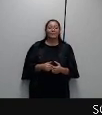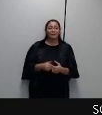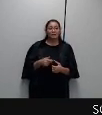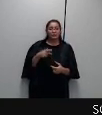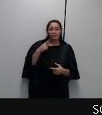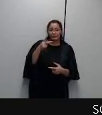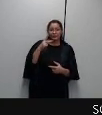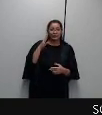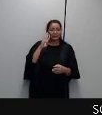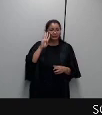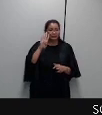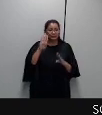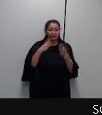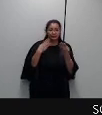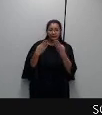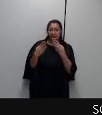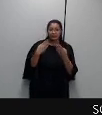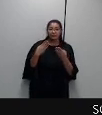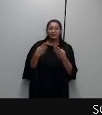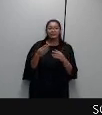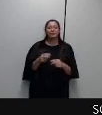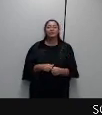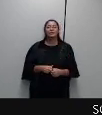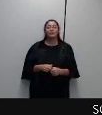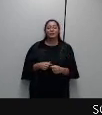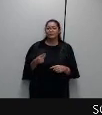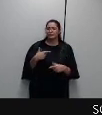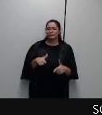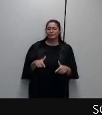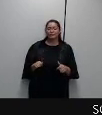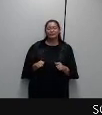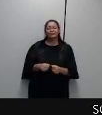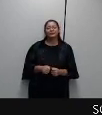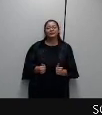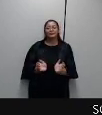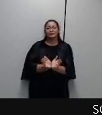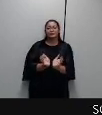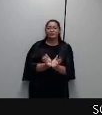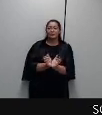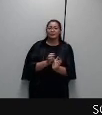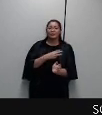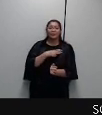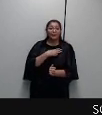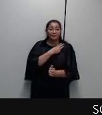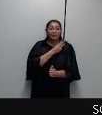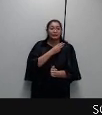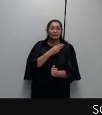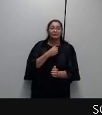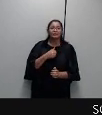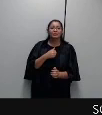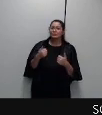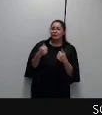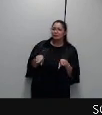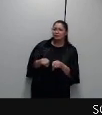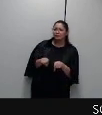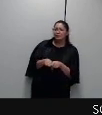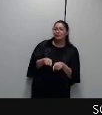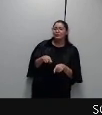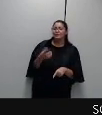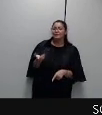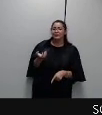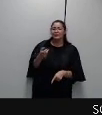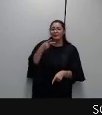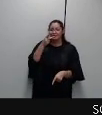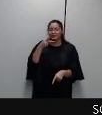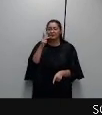para que pudéssemos é bater não não fosse para o bloco EA ministra Regina também me parece que gostaria de fazer alguma conservação antes da gente dar